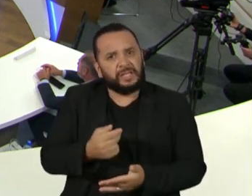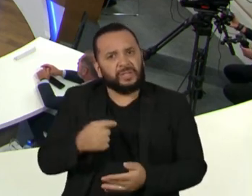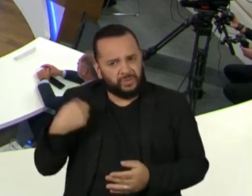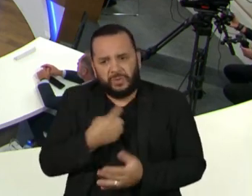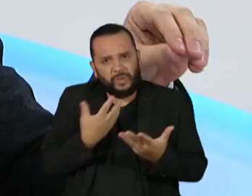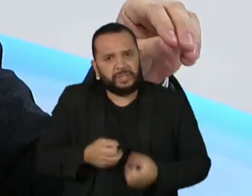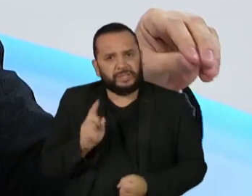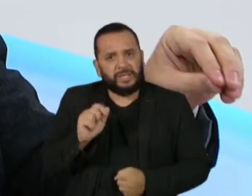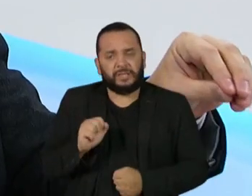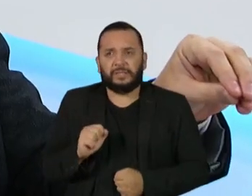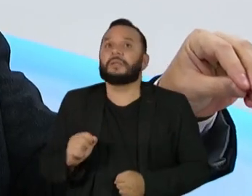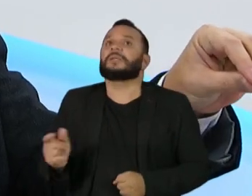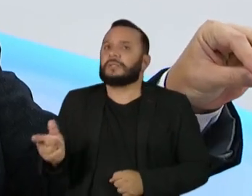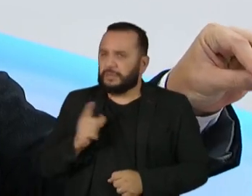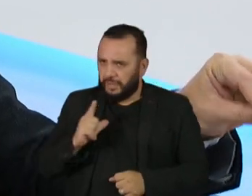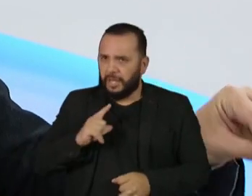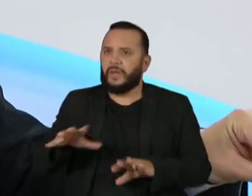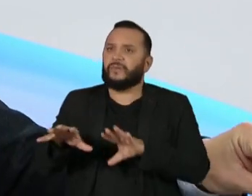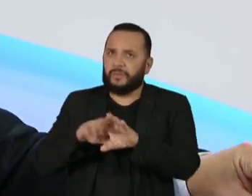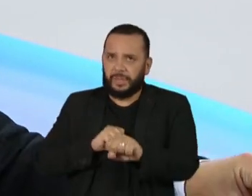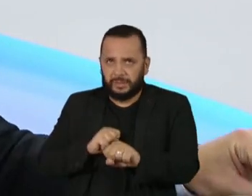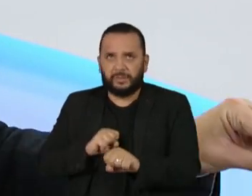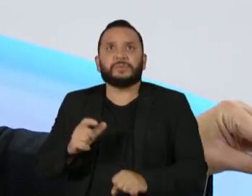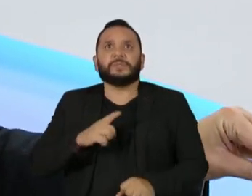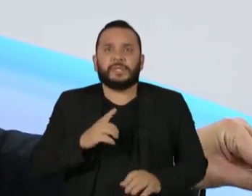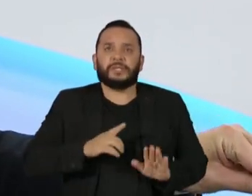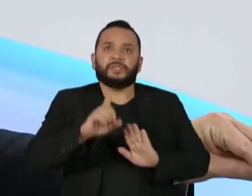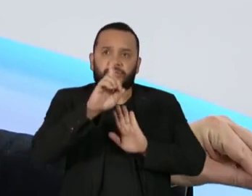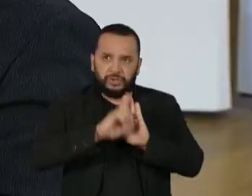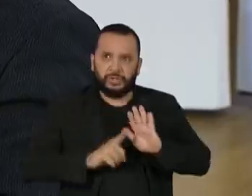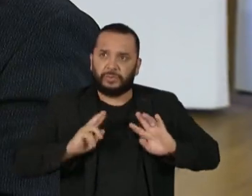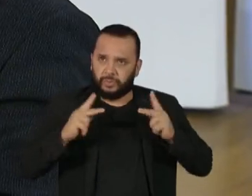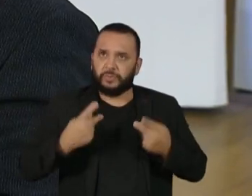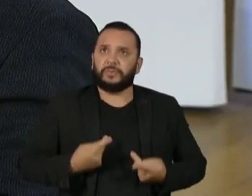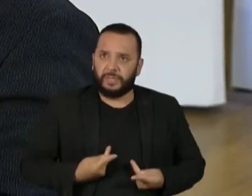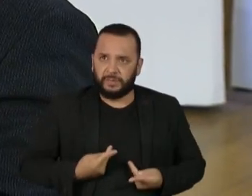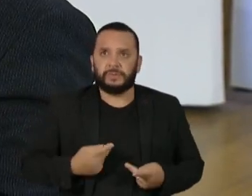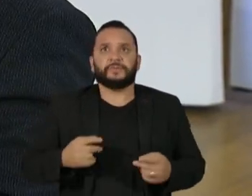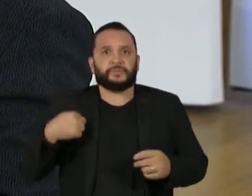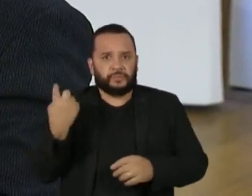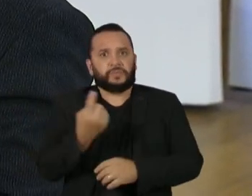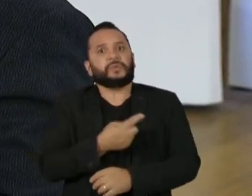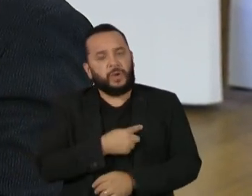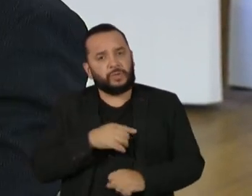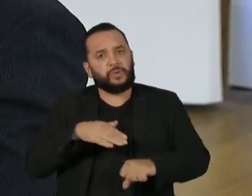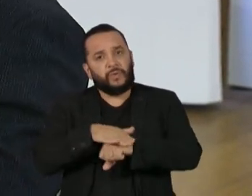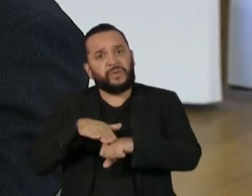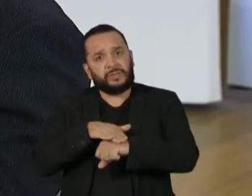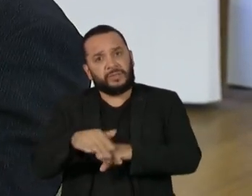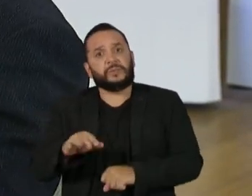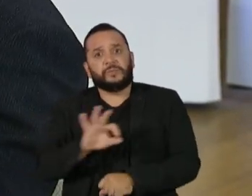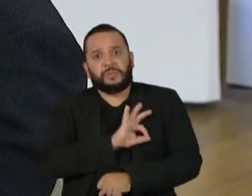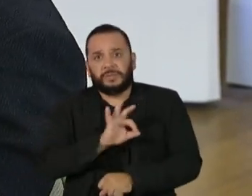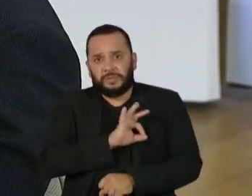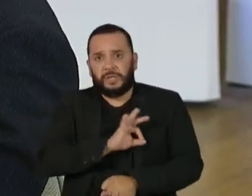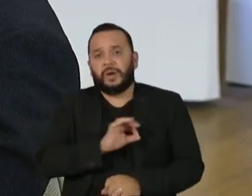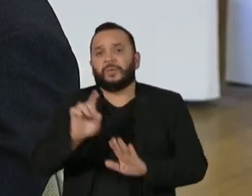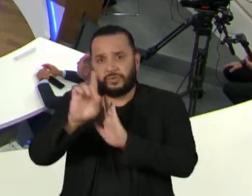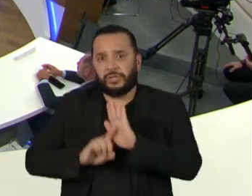existe na formação a parte dos direitos humanos se conversa sobre isso nas escolas de Formação isso é falado